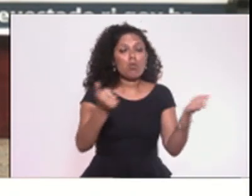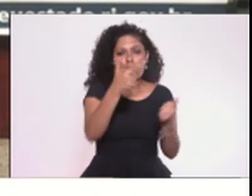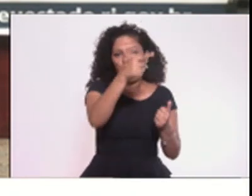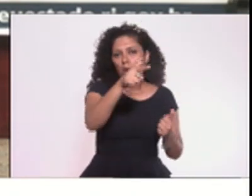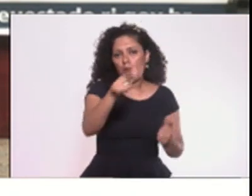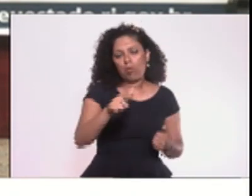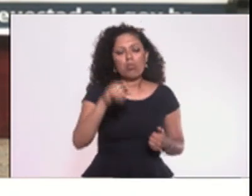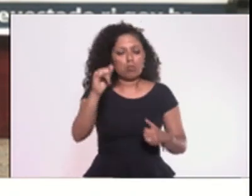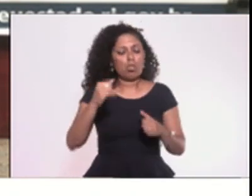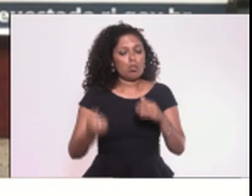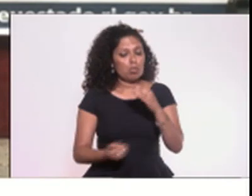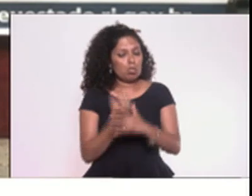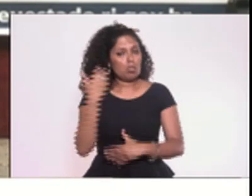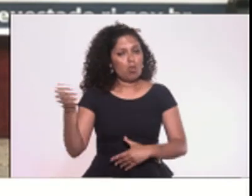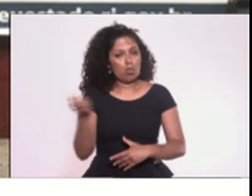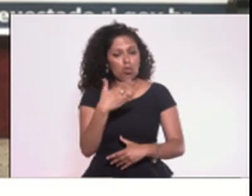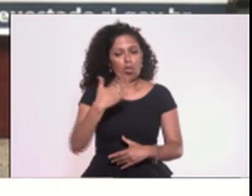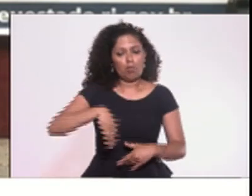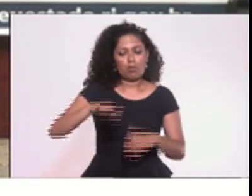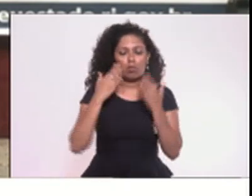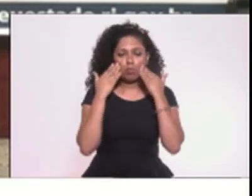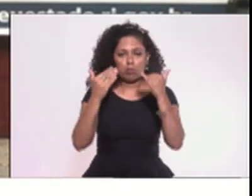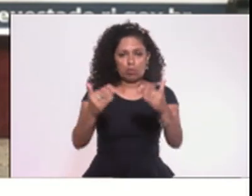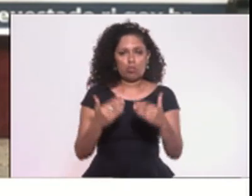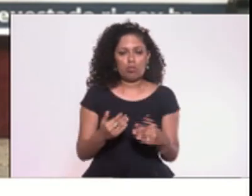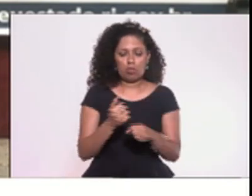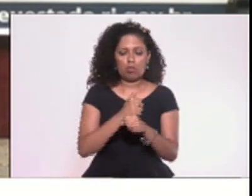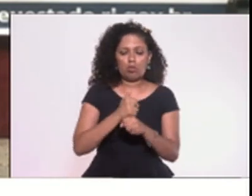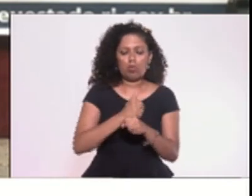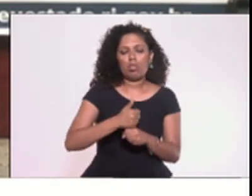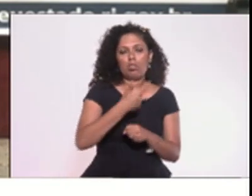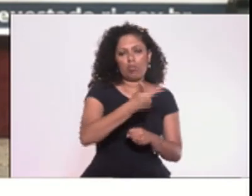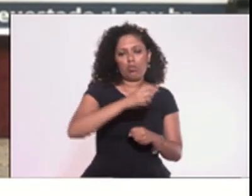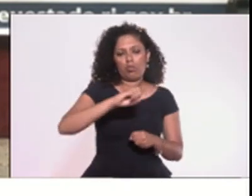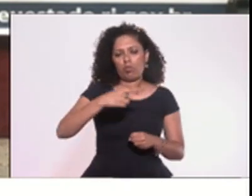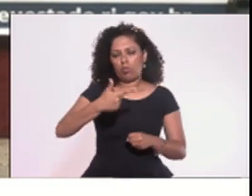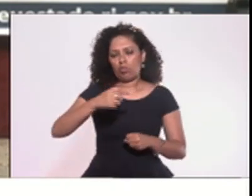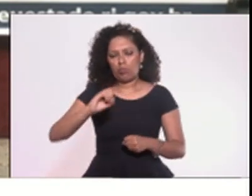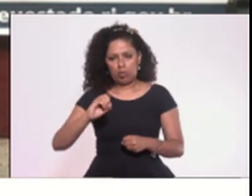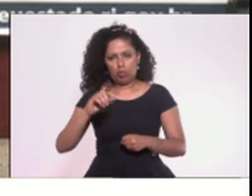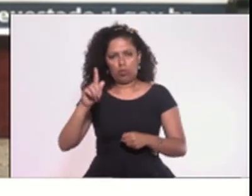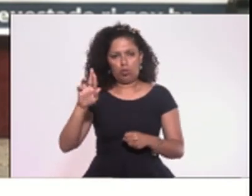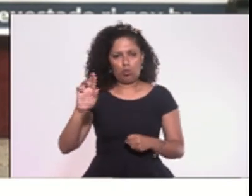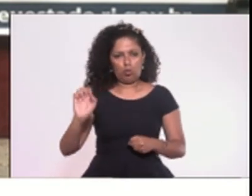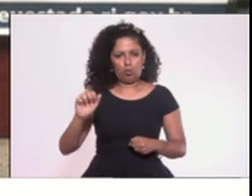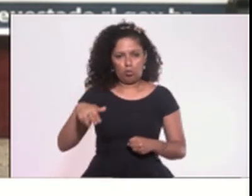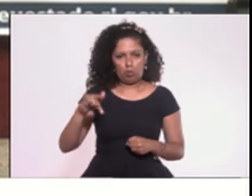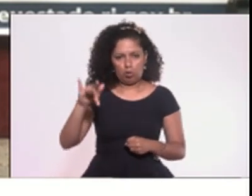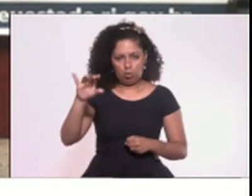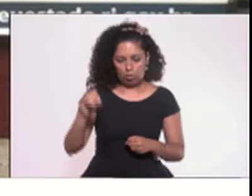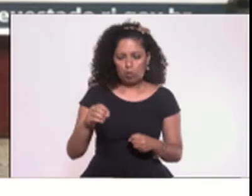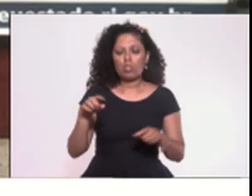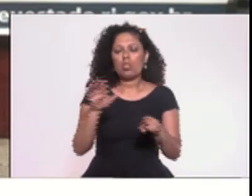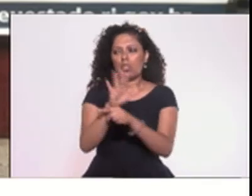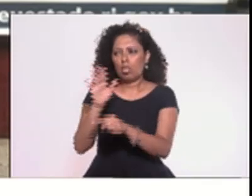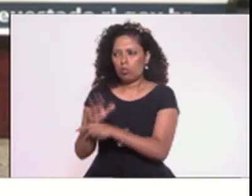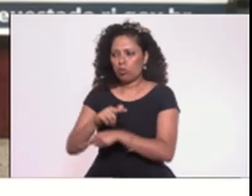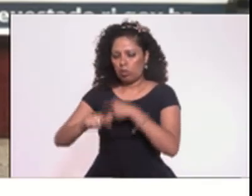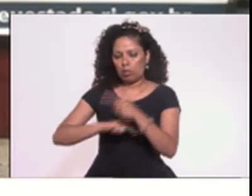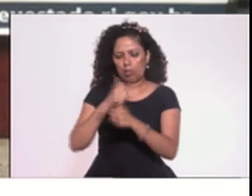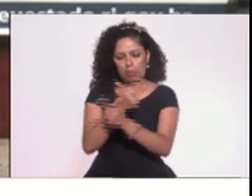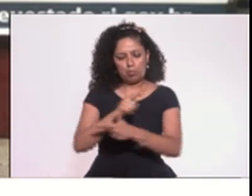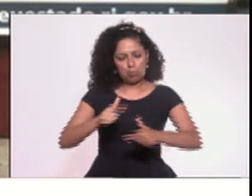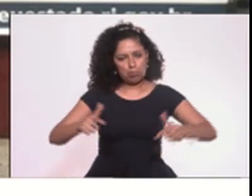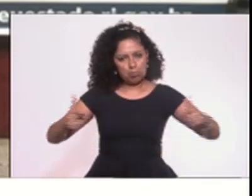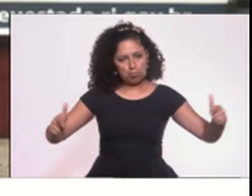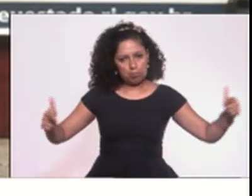uma inovação que nós vamos apresentar no Green Rio 2020 e é mais uma oportunidade de gerar emprego e renda para o estado